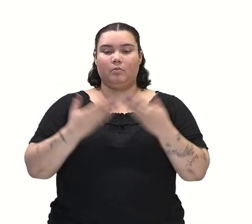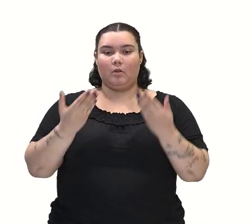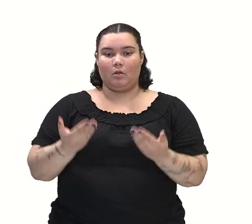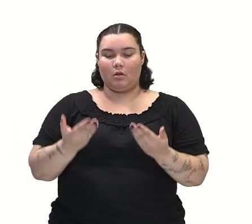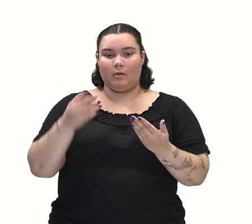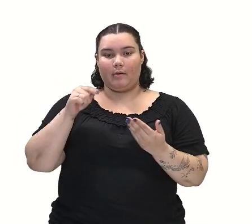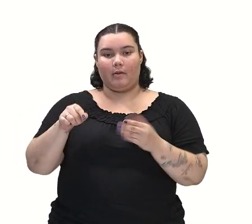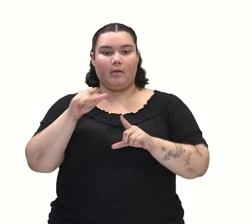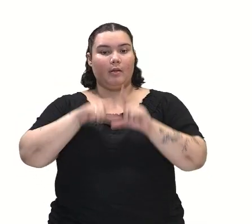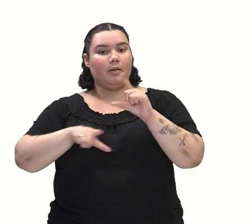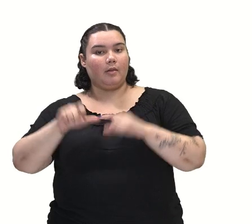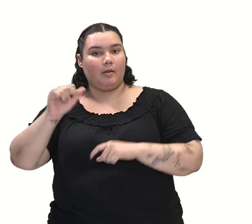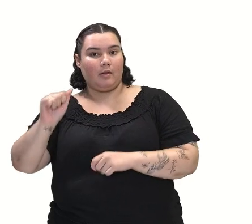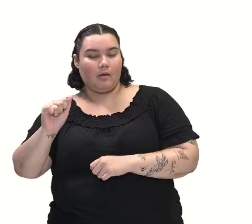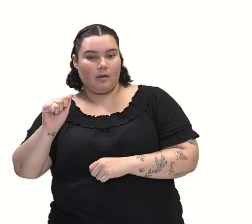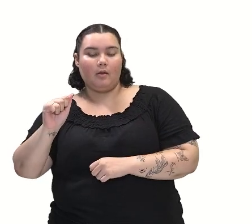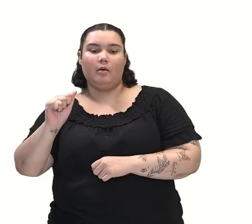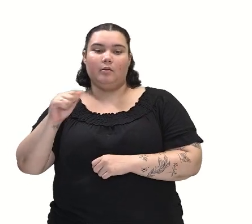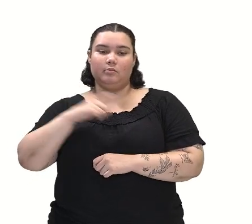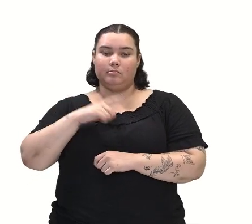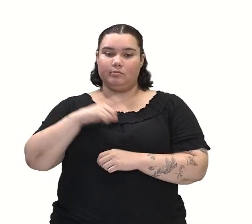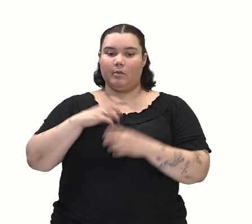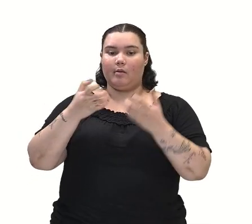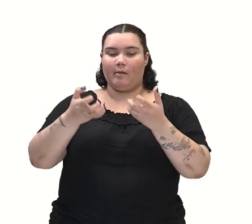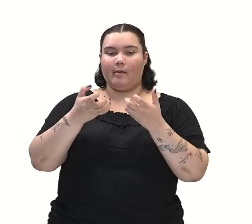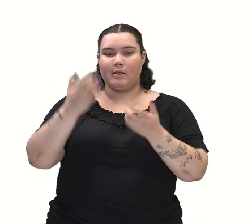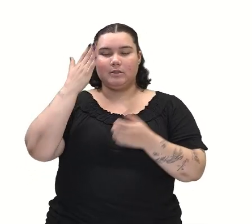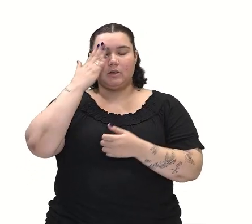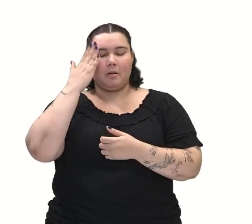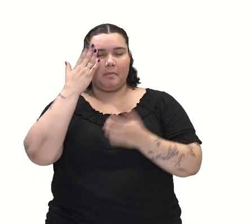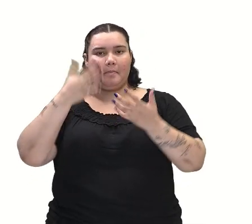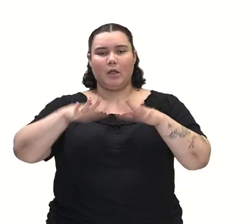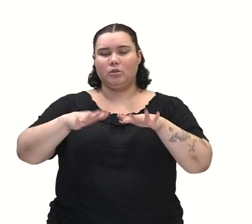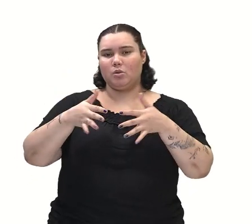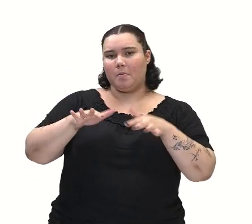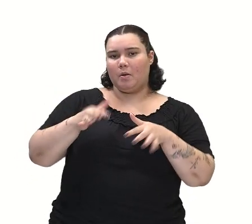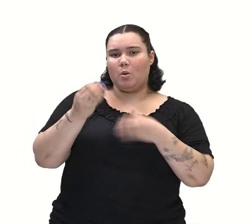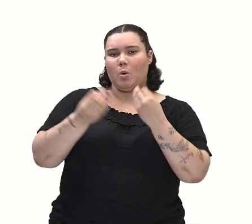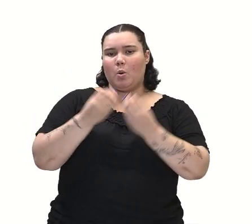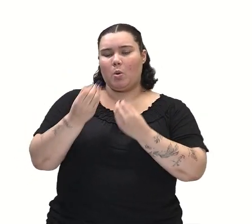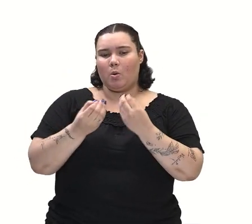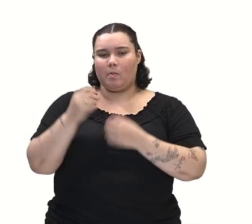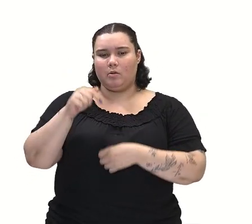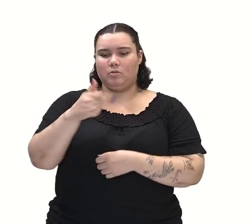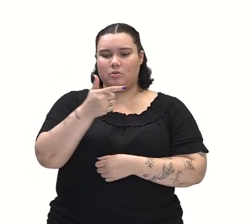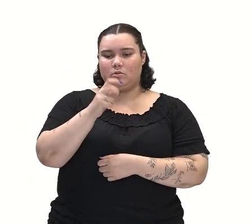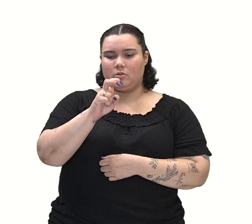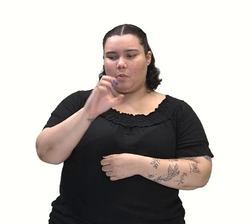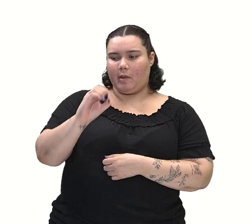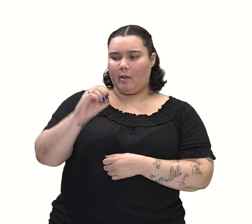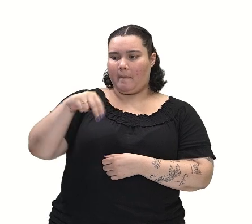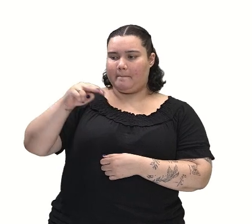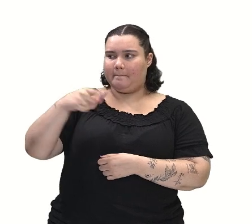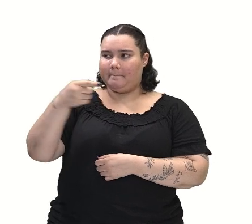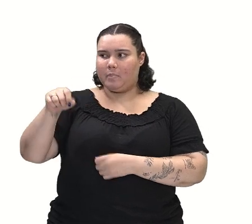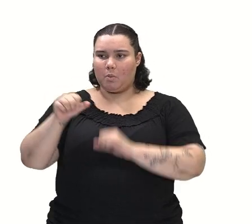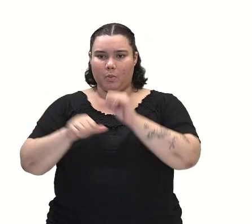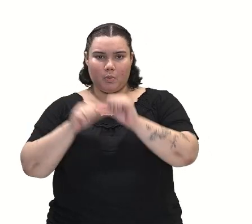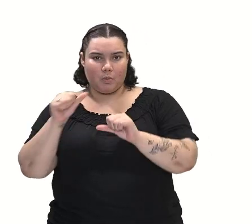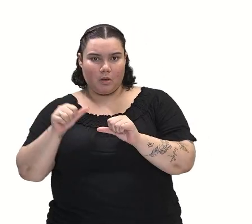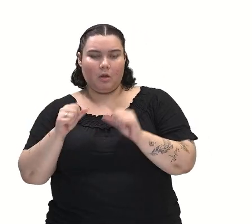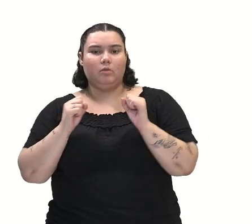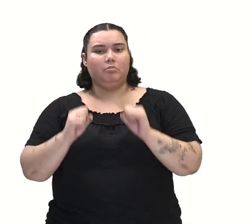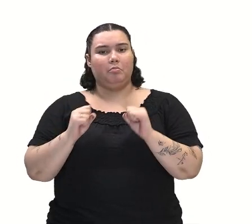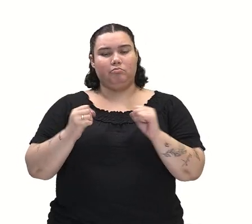na letra A, se a gente quiser aproximar aí essa medida aqui, né, de 250 π, aí a gente